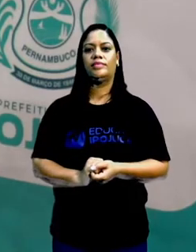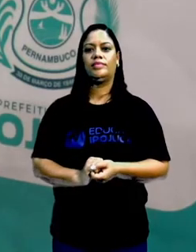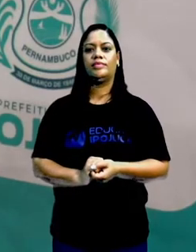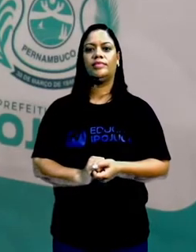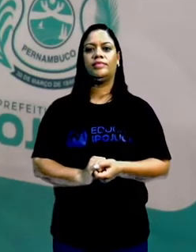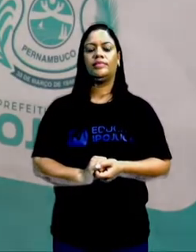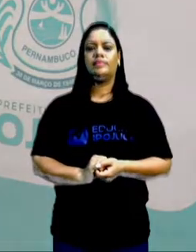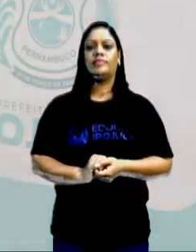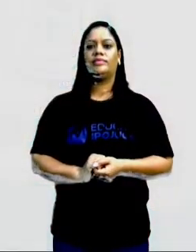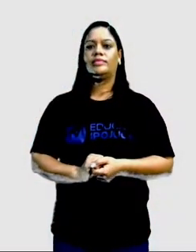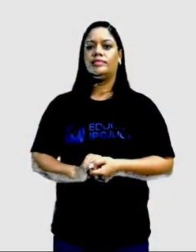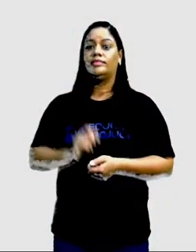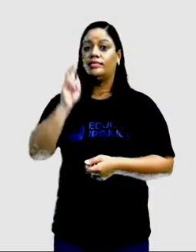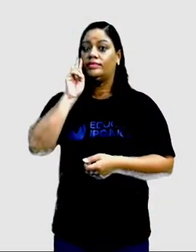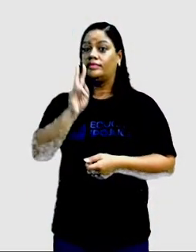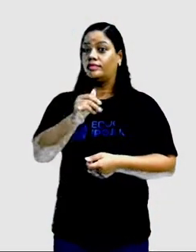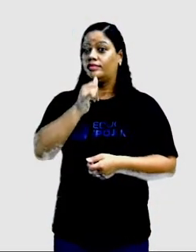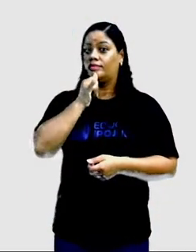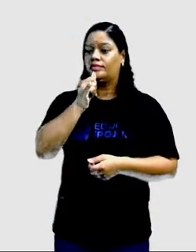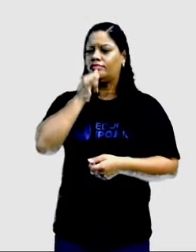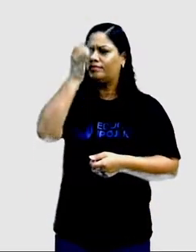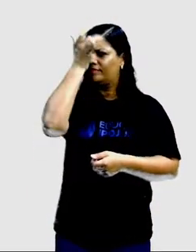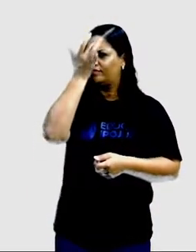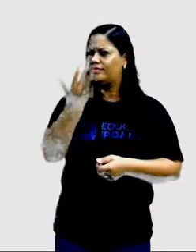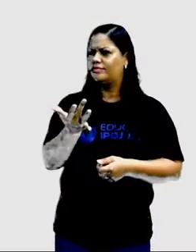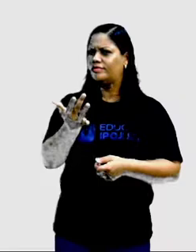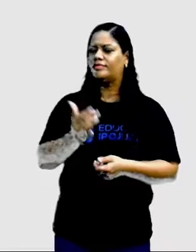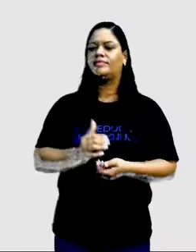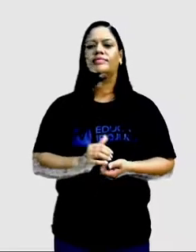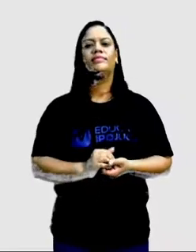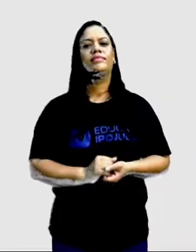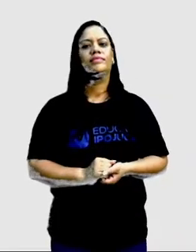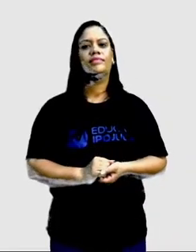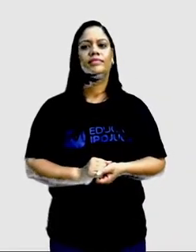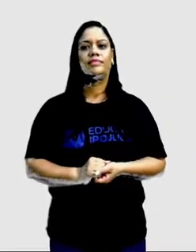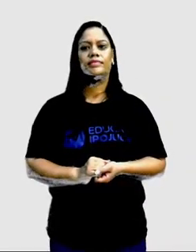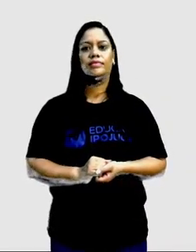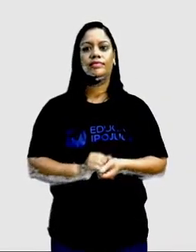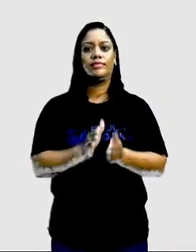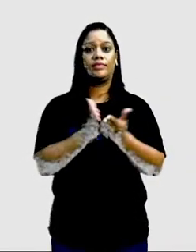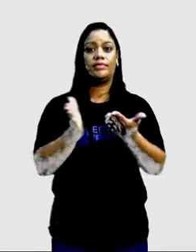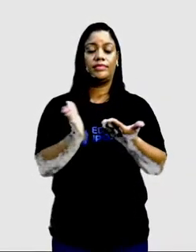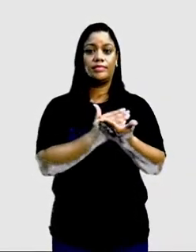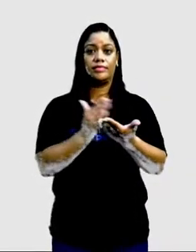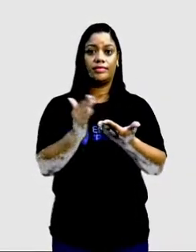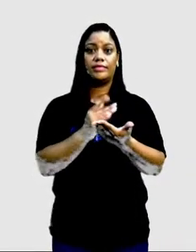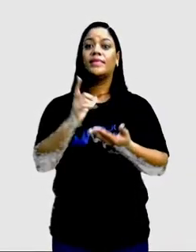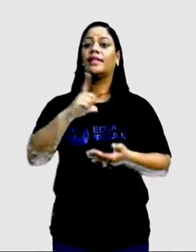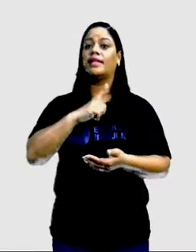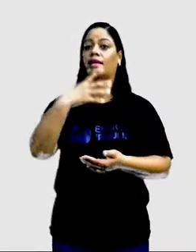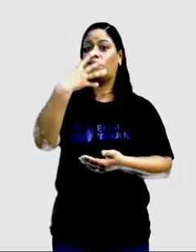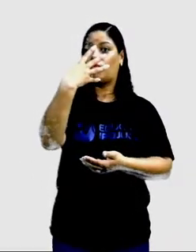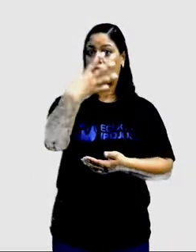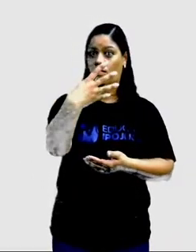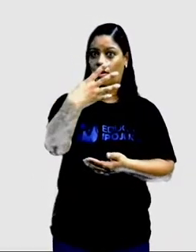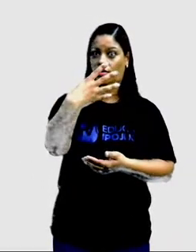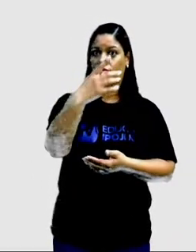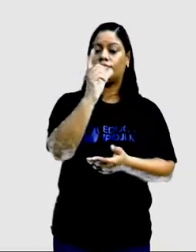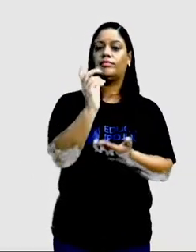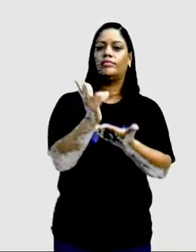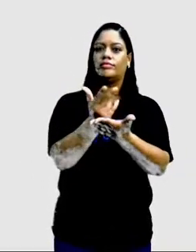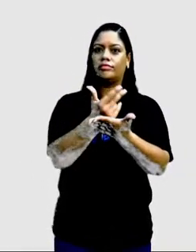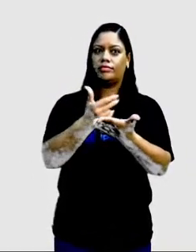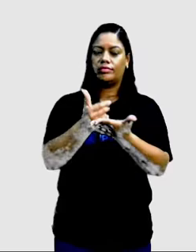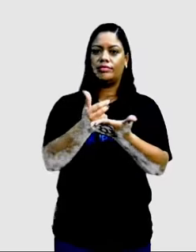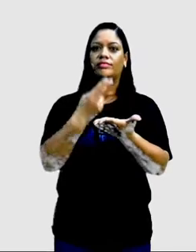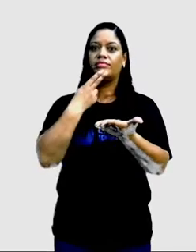Então, aqui, vamos ver um exemplo aqui bem fácil. Em uma página do álbum, cabem 4 figurinhas. E